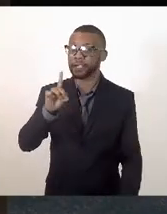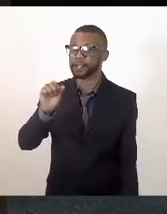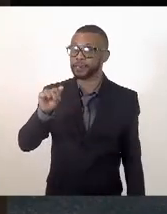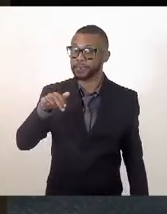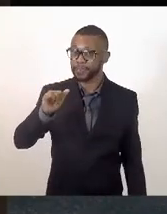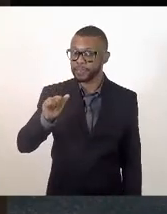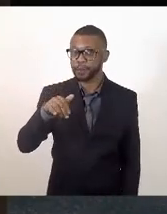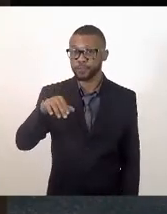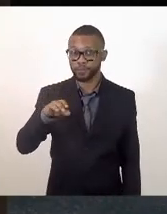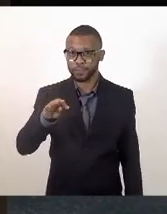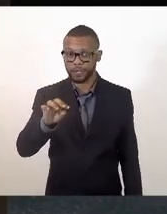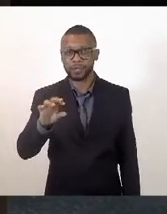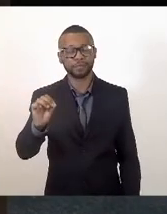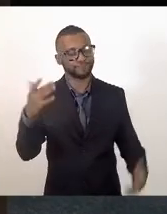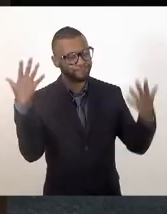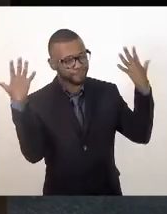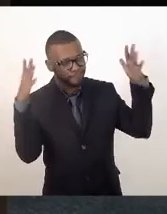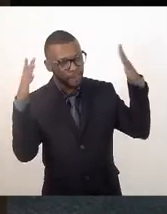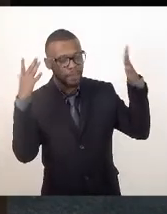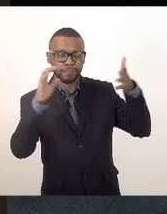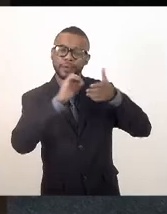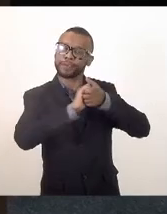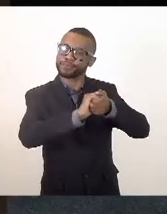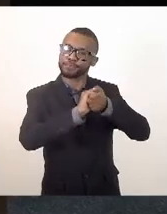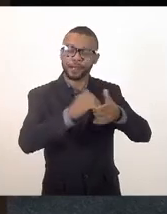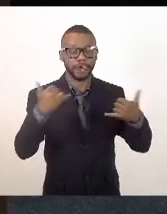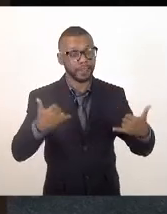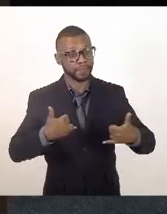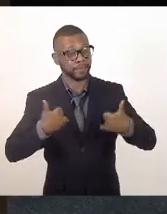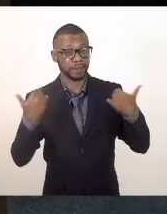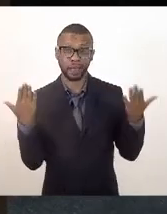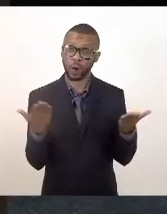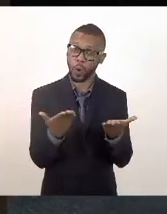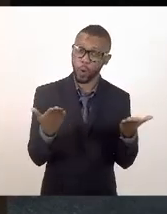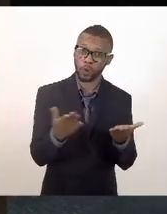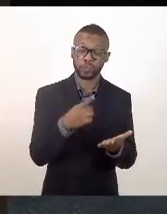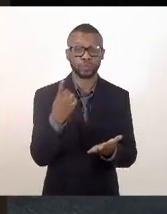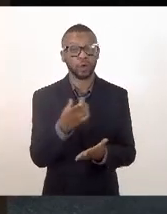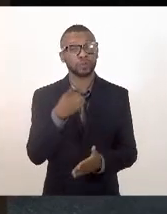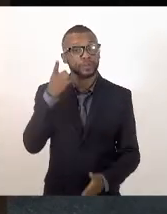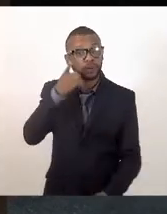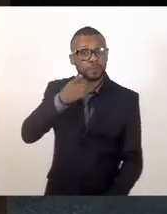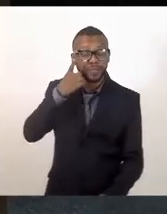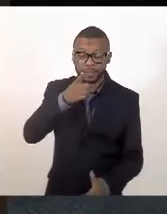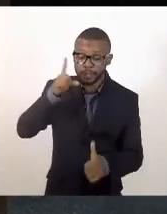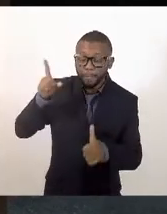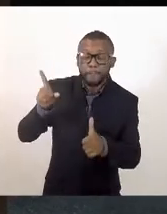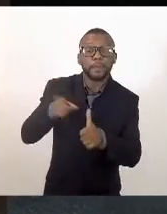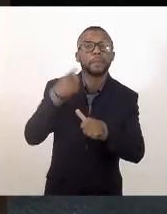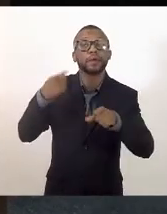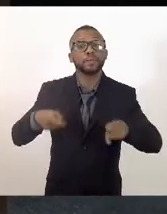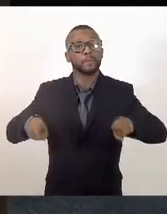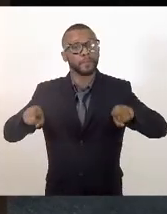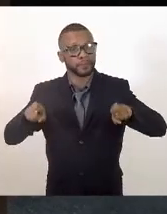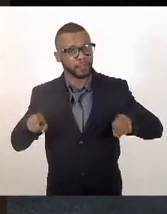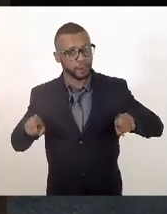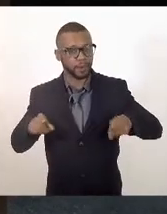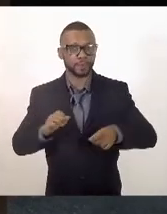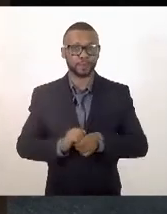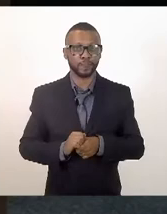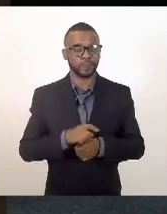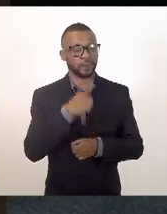fazendo aniversário hoje. Nossa deputada aqui de primeiro mandato, que muito